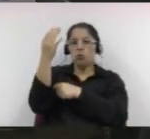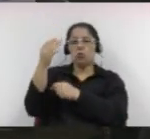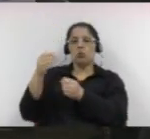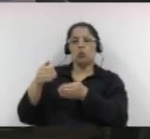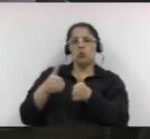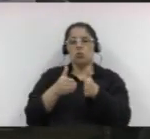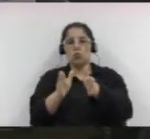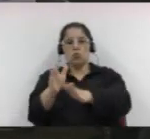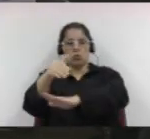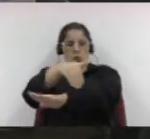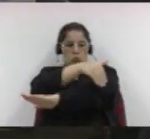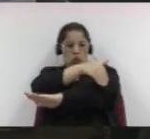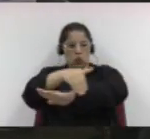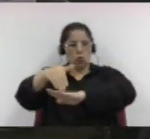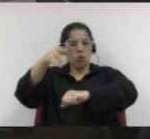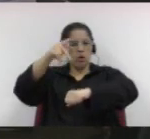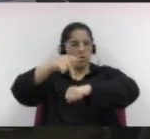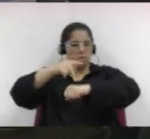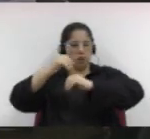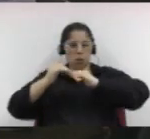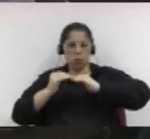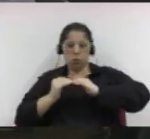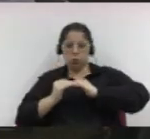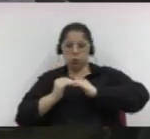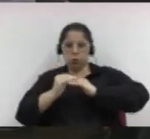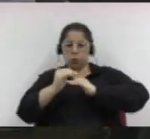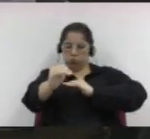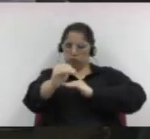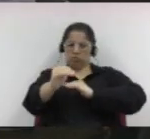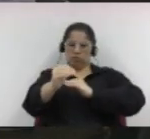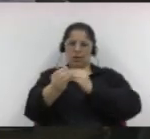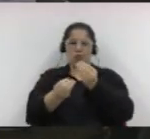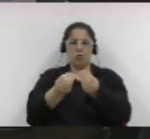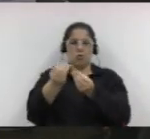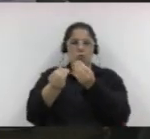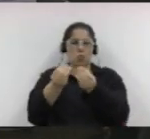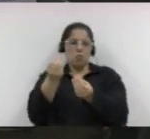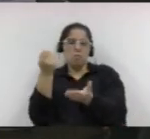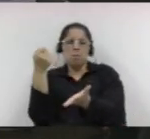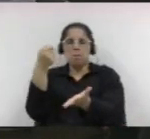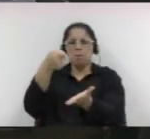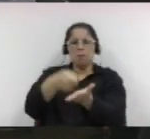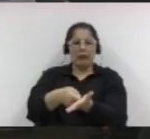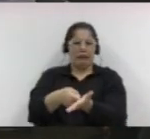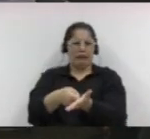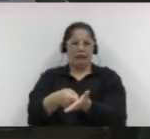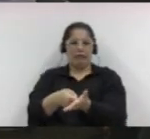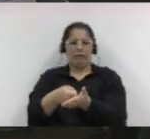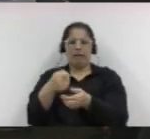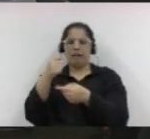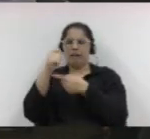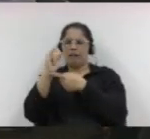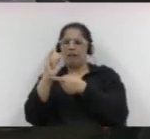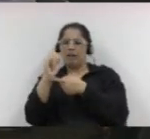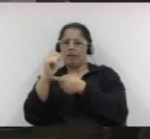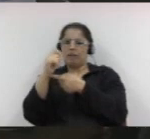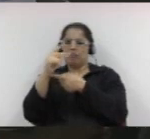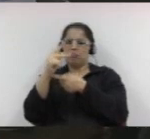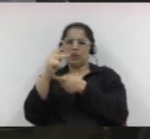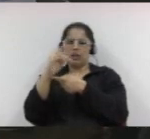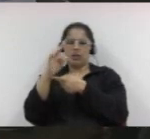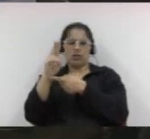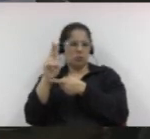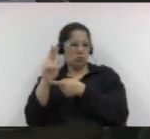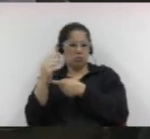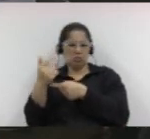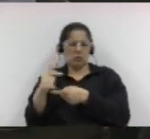tenha respeito para aquele povo. Não dá para a gente cobrar IPTU, mas não tem nem IPTU. Se tivesse IPTU, tudo,